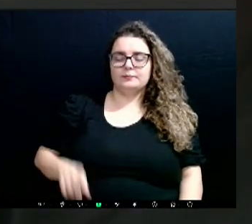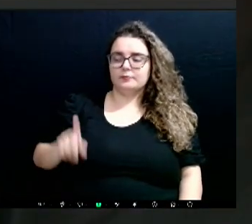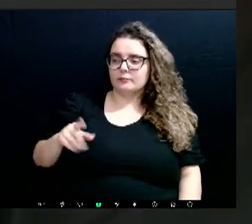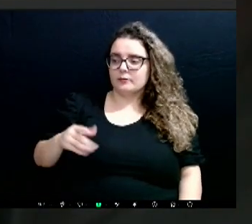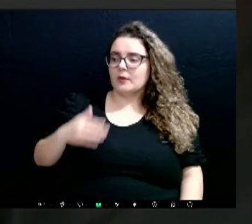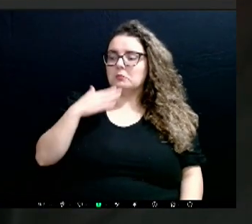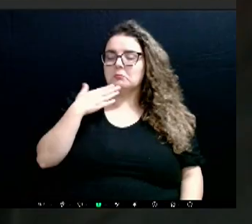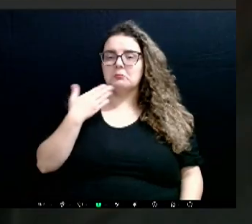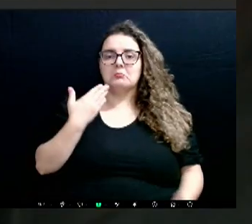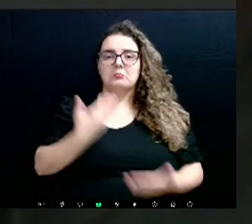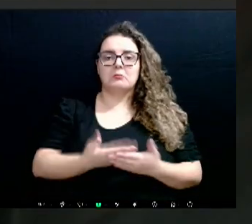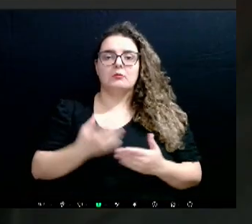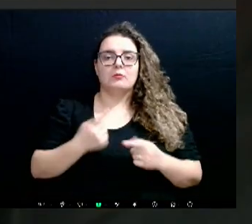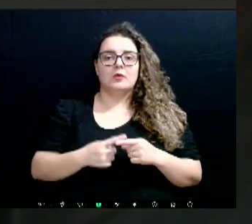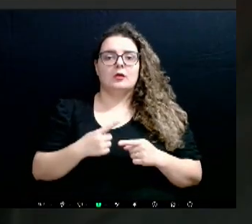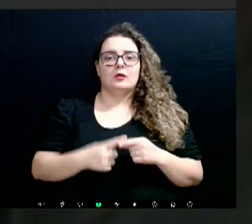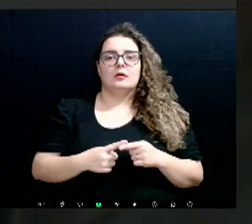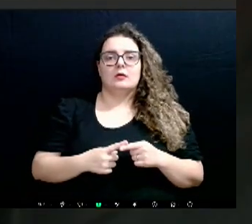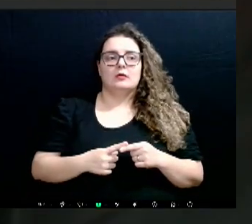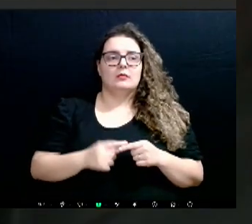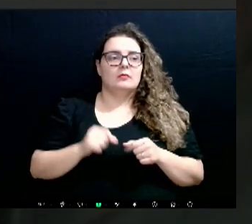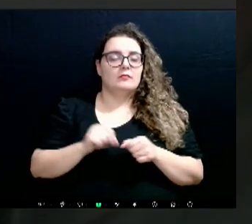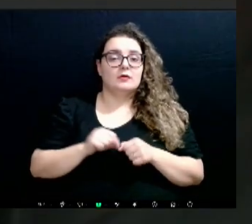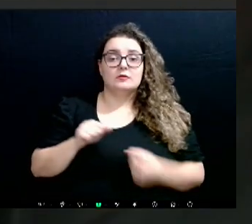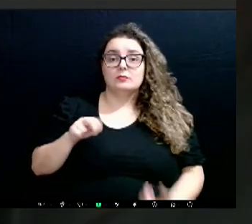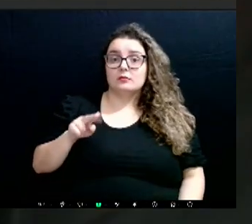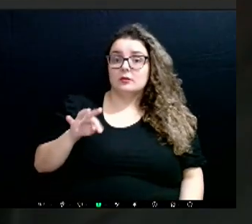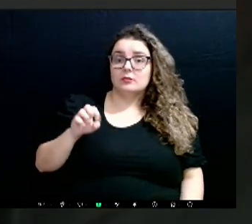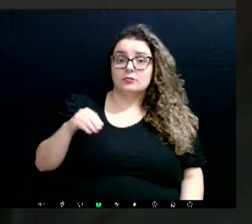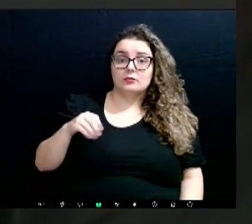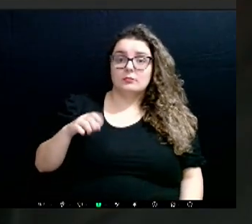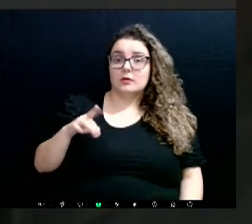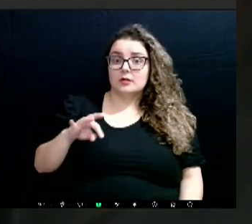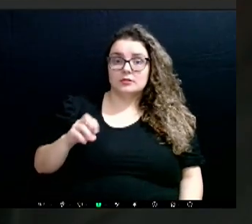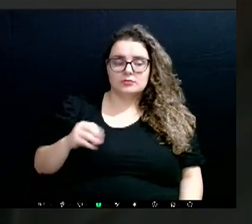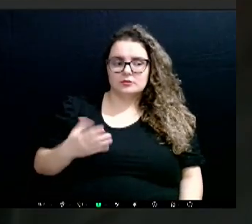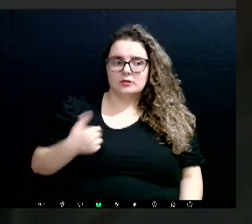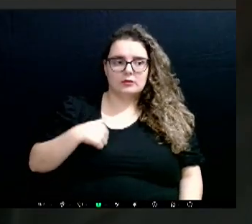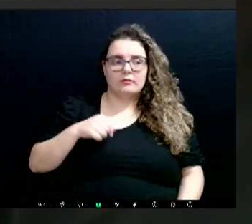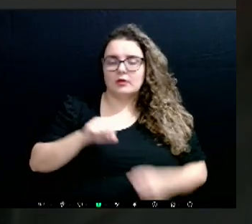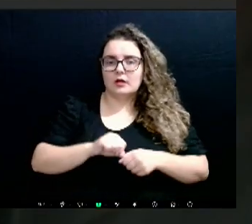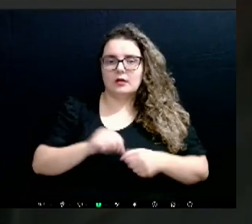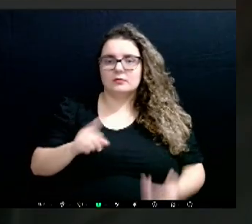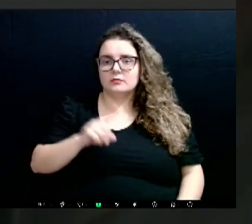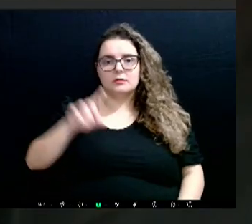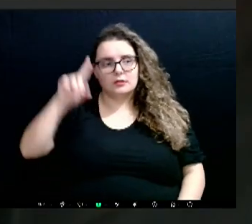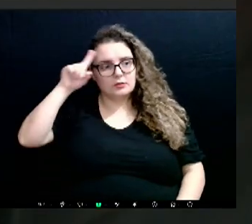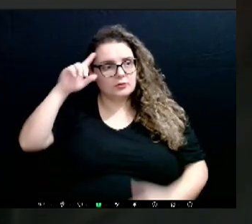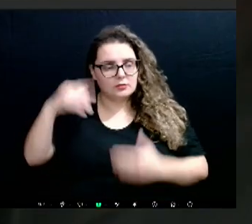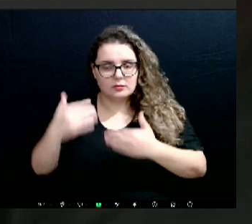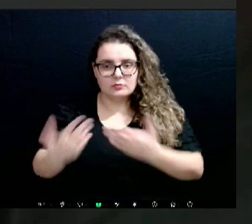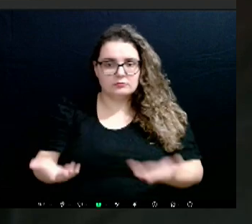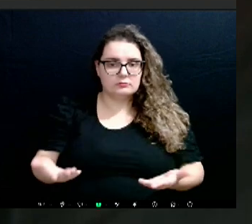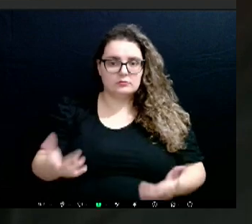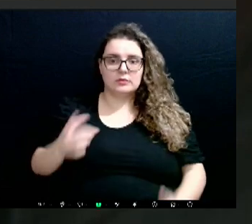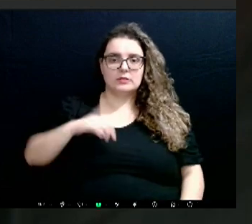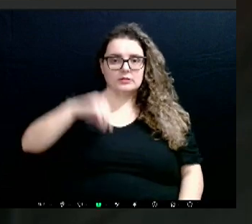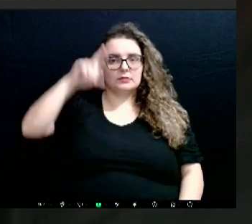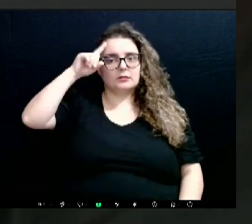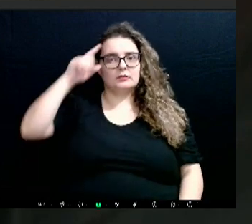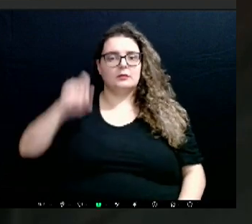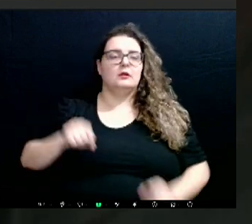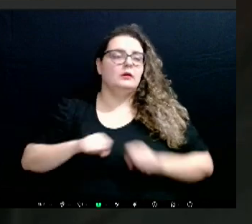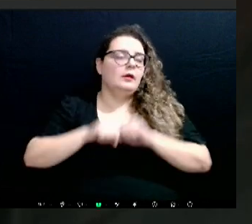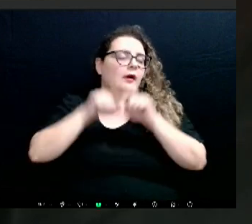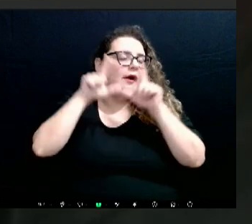faz isso tão no automático. Gente, eu faço isso. Não é todos os dias, mas tem dias assim que você acorda, abre o olho